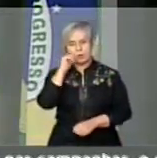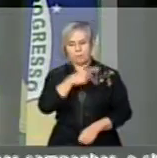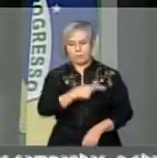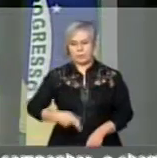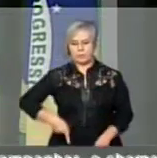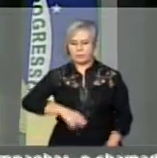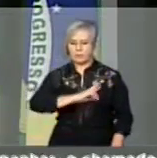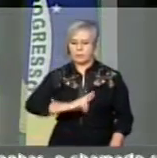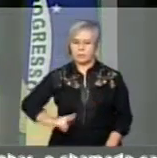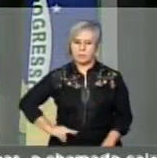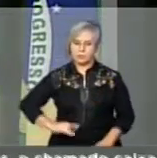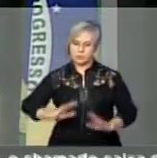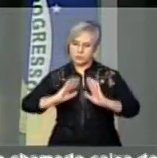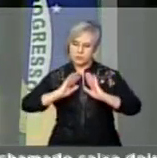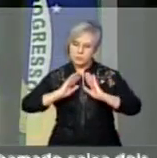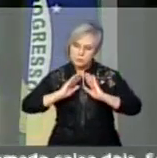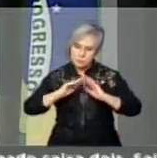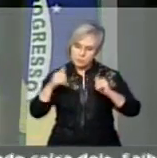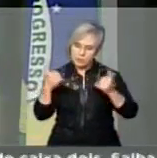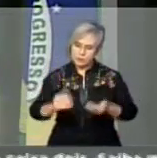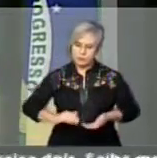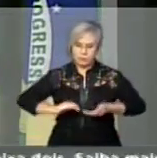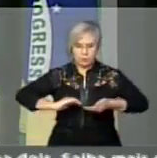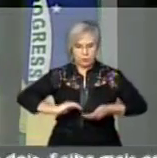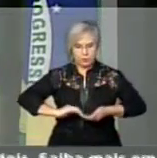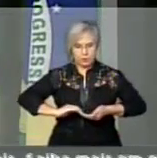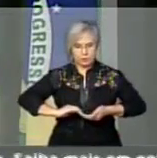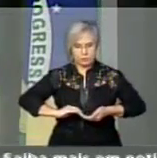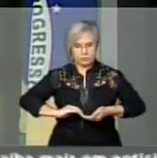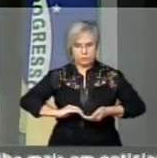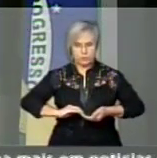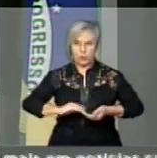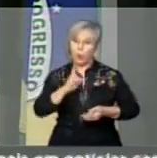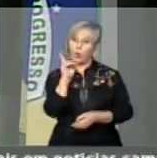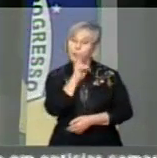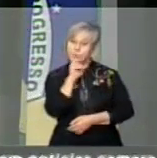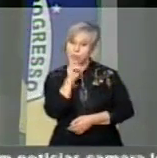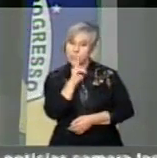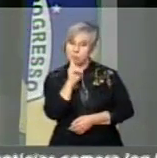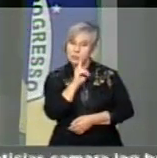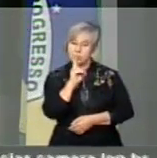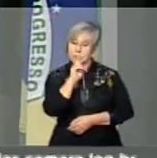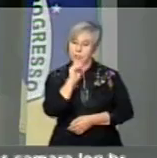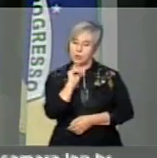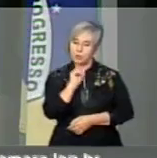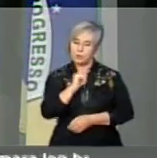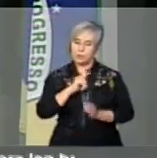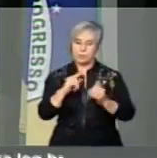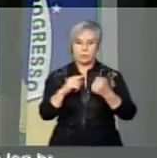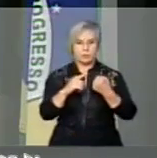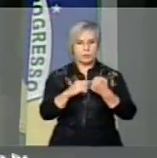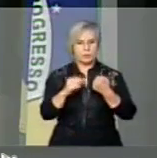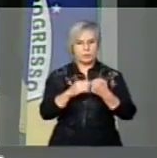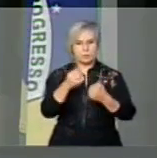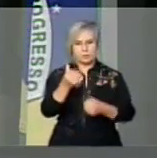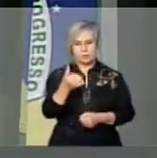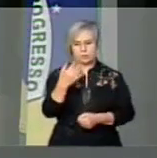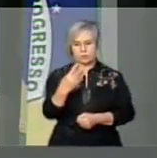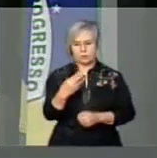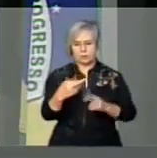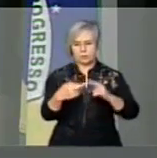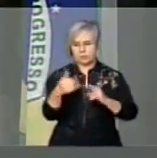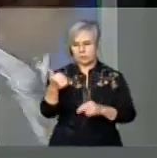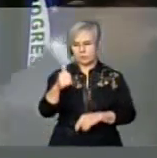da República submete a deliberação do Congresso Nacional, em regime de urgência, nos termos do artigo 64,